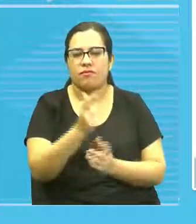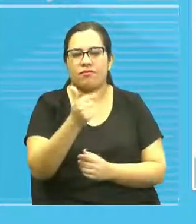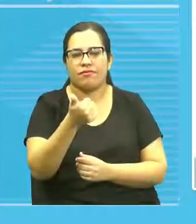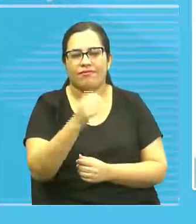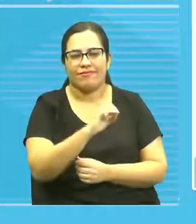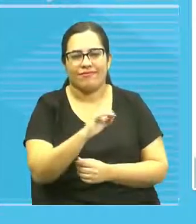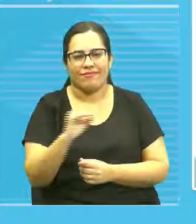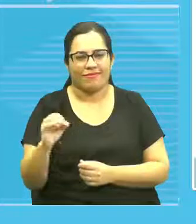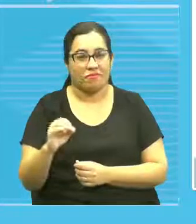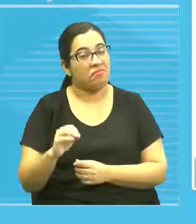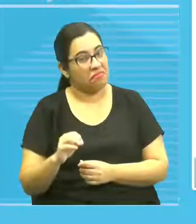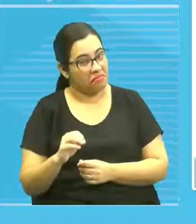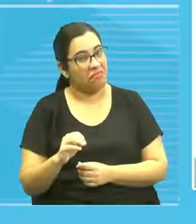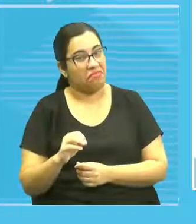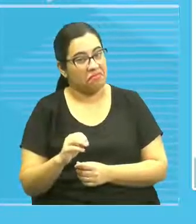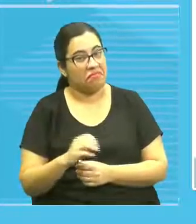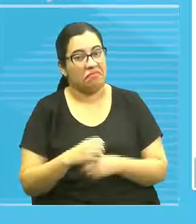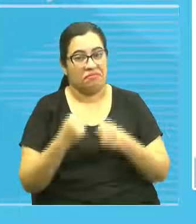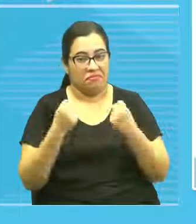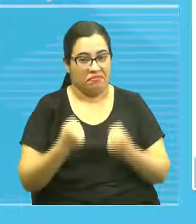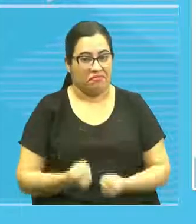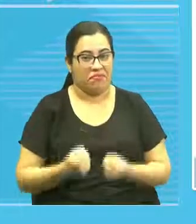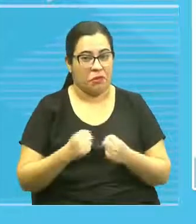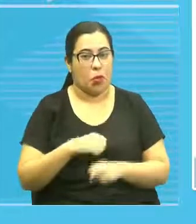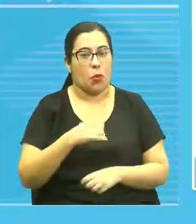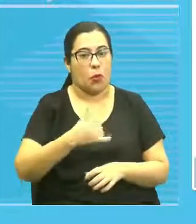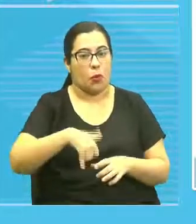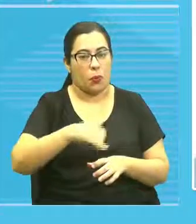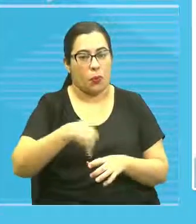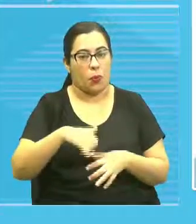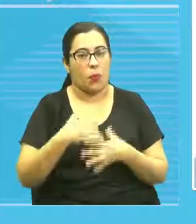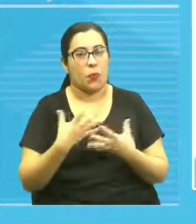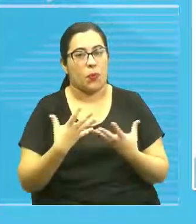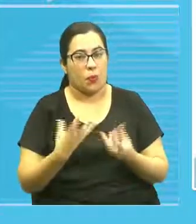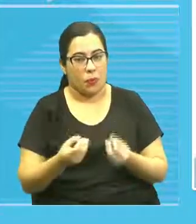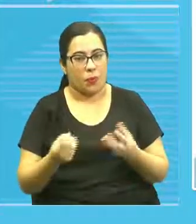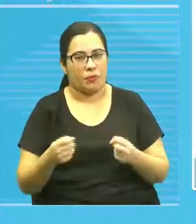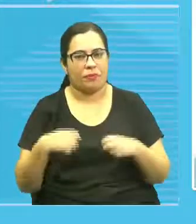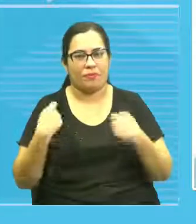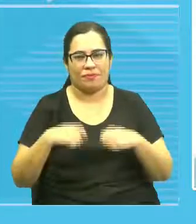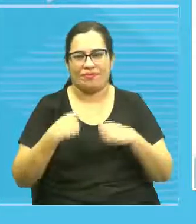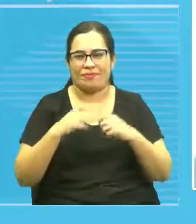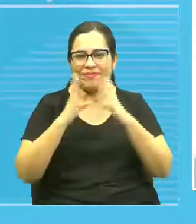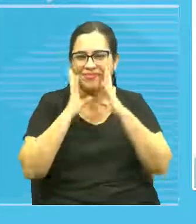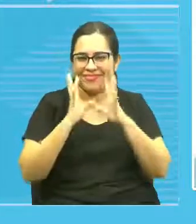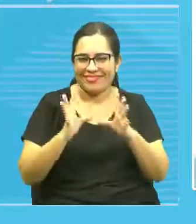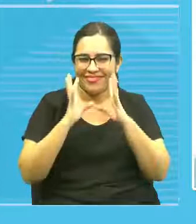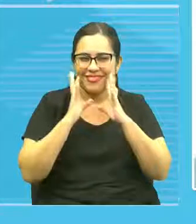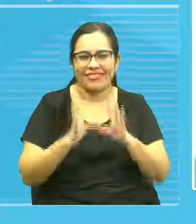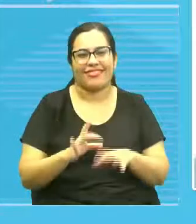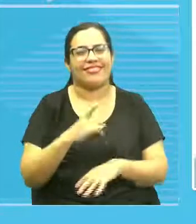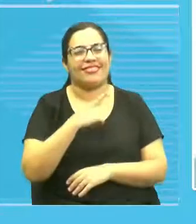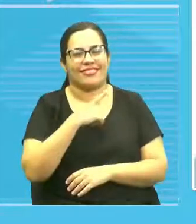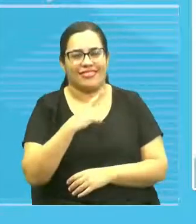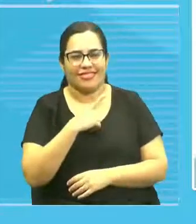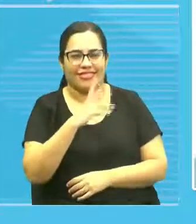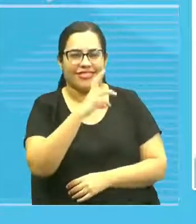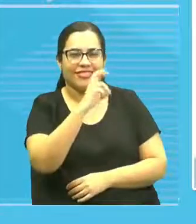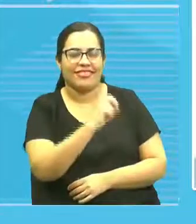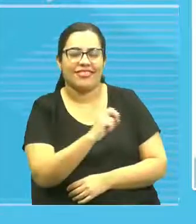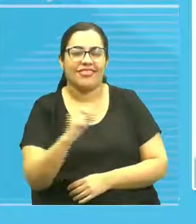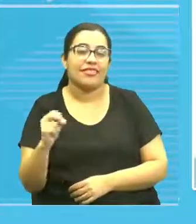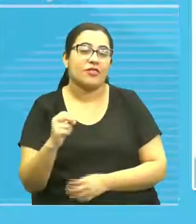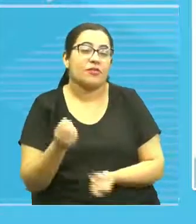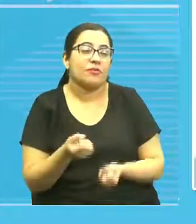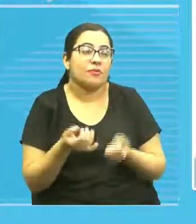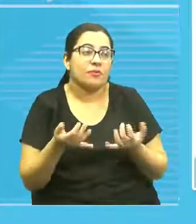Será que é calórico um bicho desse? Ave Maria. Olha, presta atenção. Lá tem 500 calorias. Como foi que